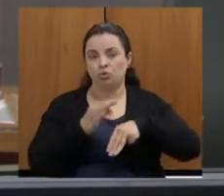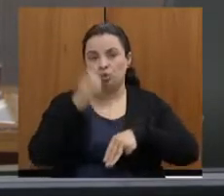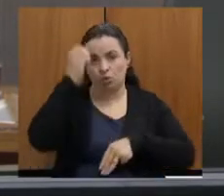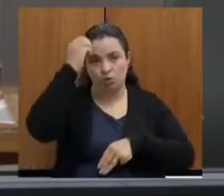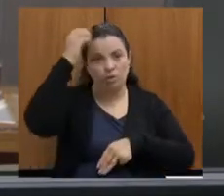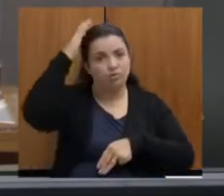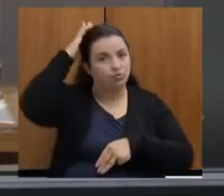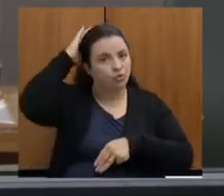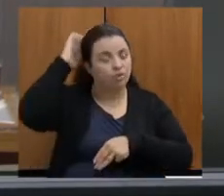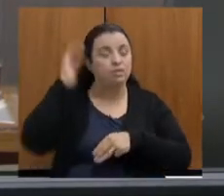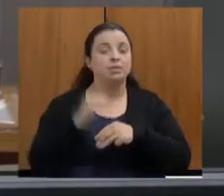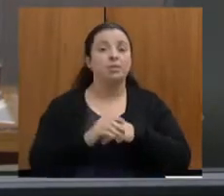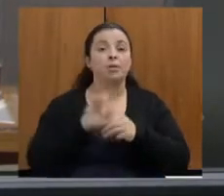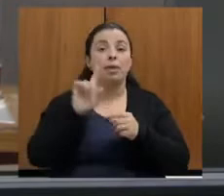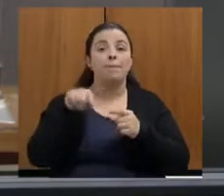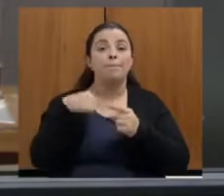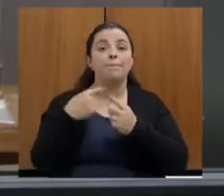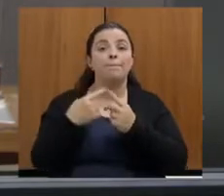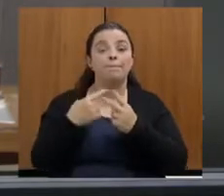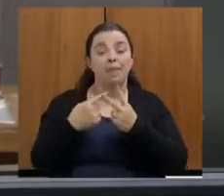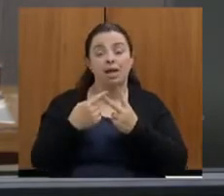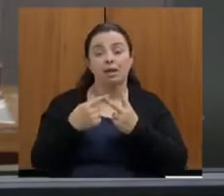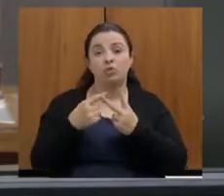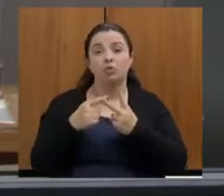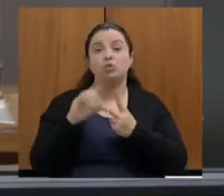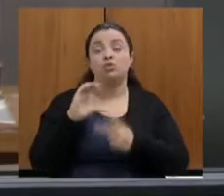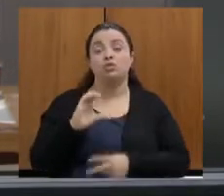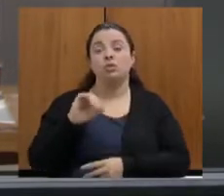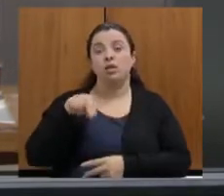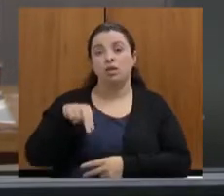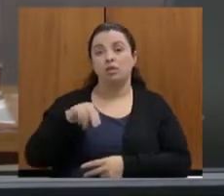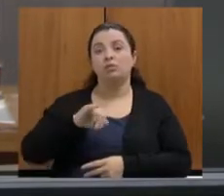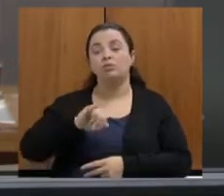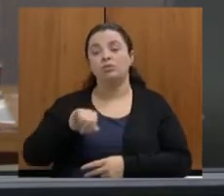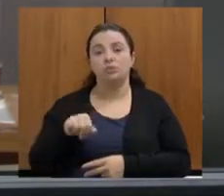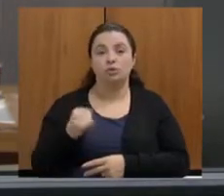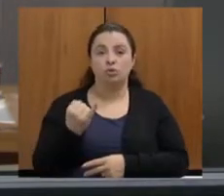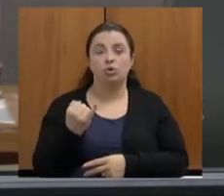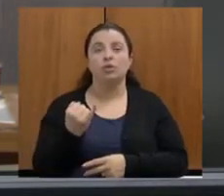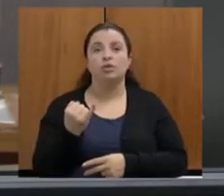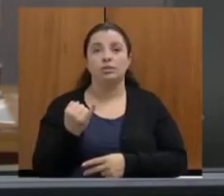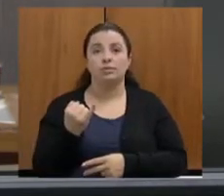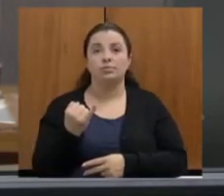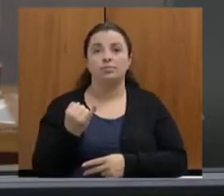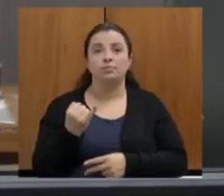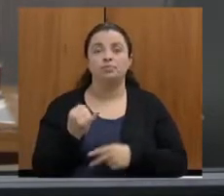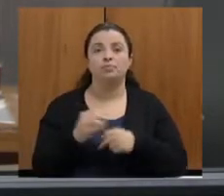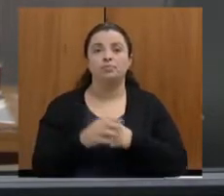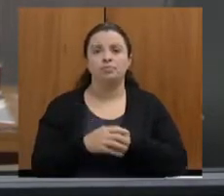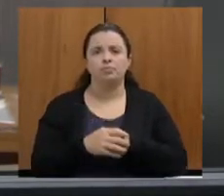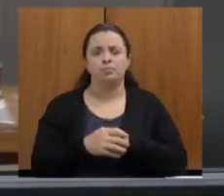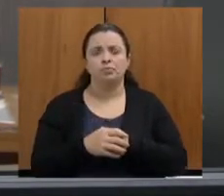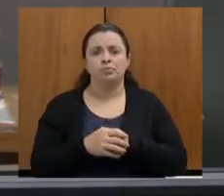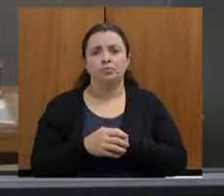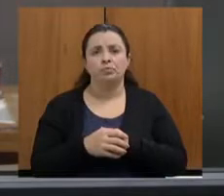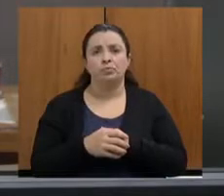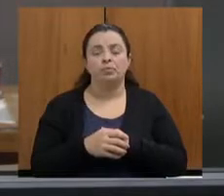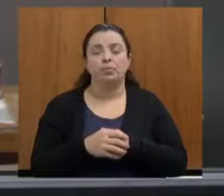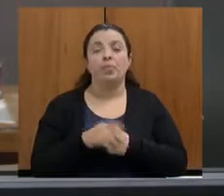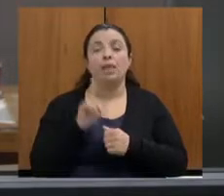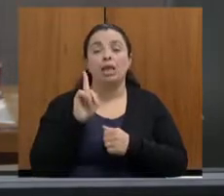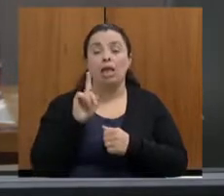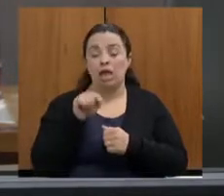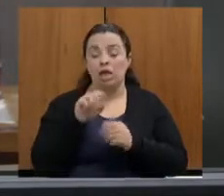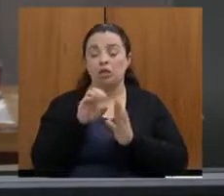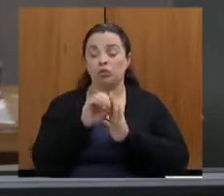também para o Conselho Nacional de Justiça através do Dr Bandeira de Mello é o Ofício